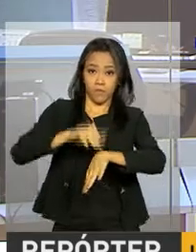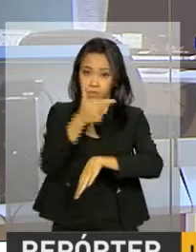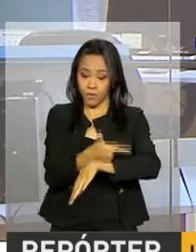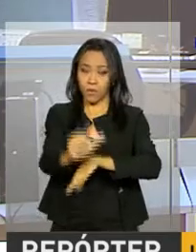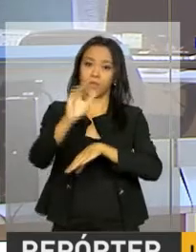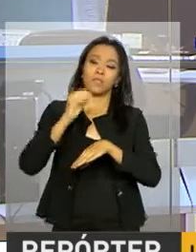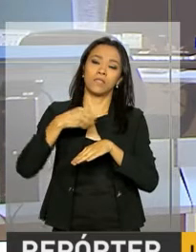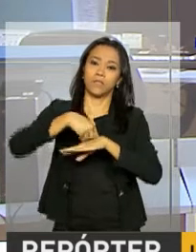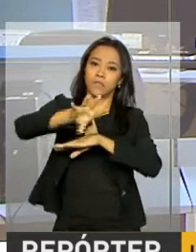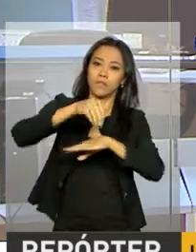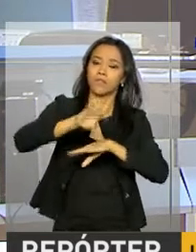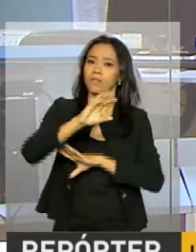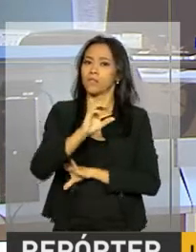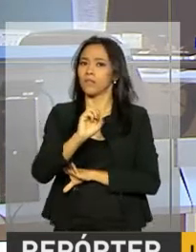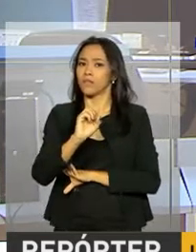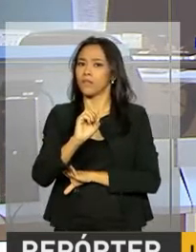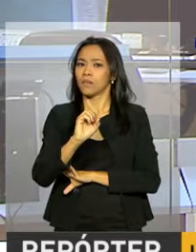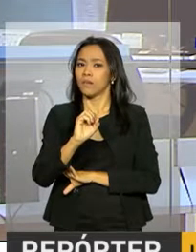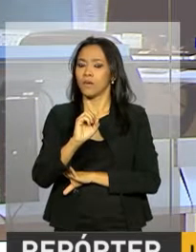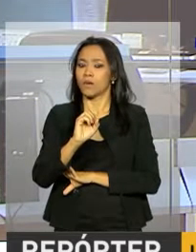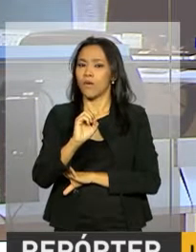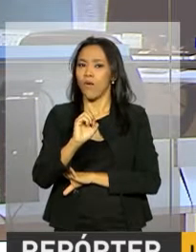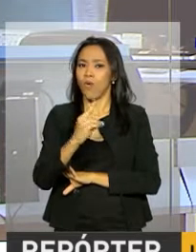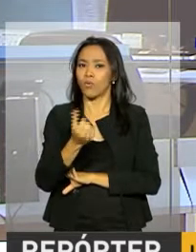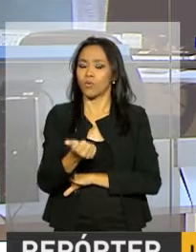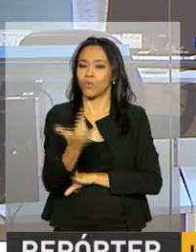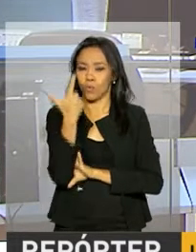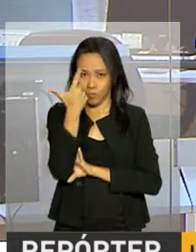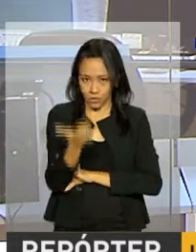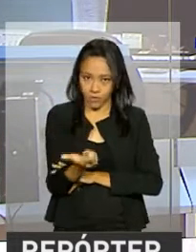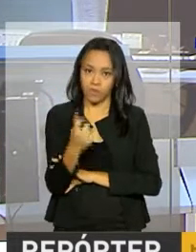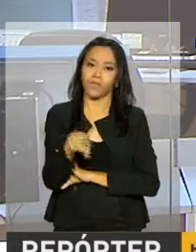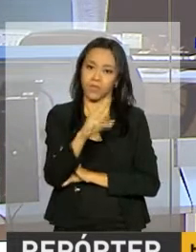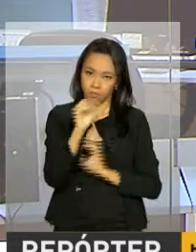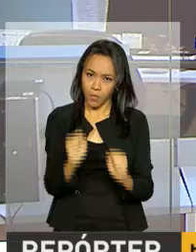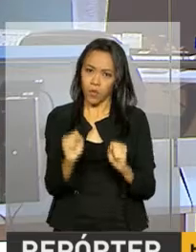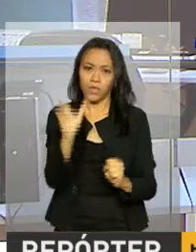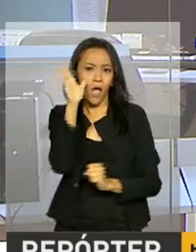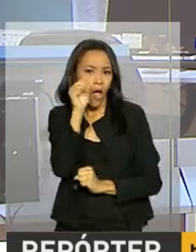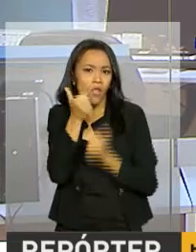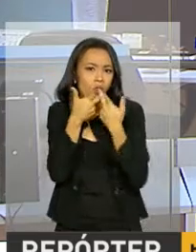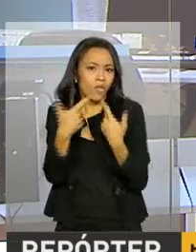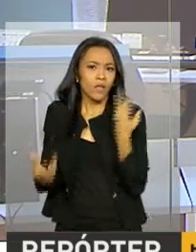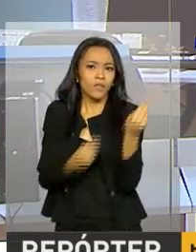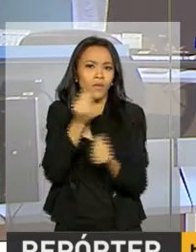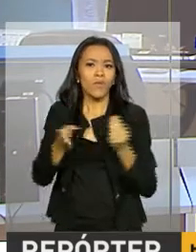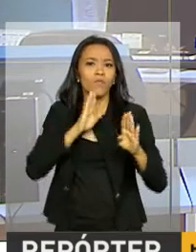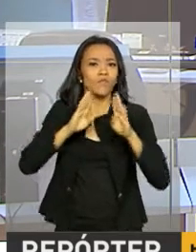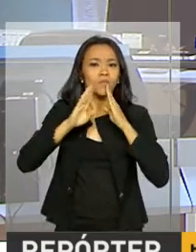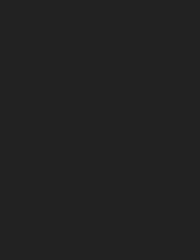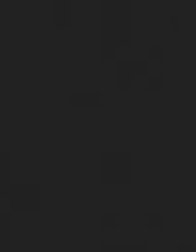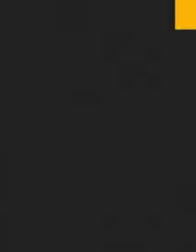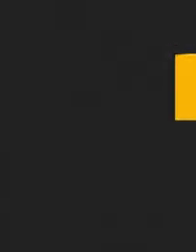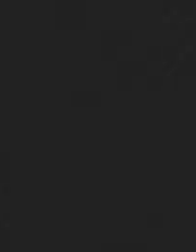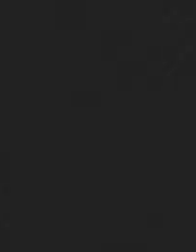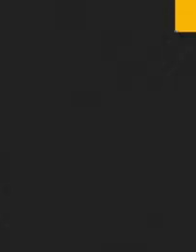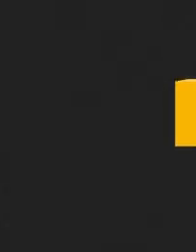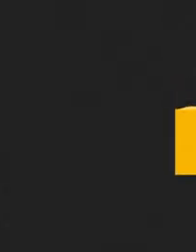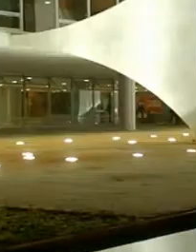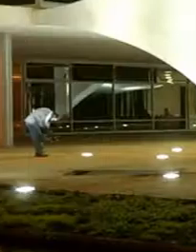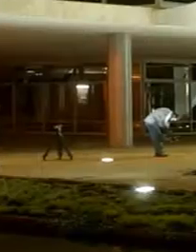informações o meio-dia a o meio dia você pode acompanhar também as novidades em nossas redes sociais